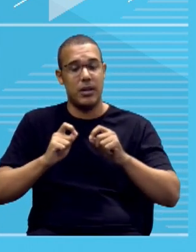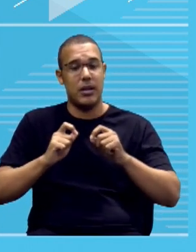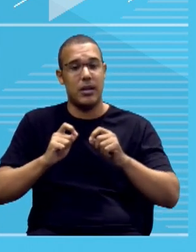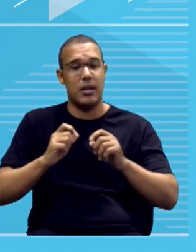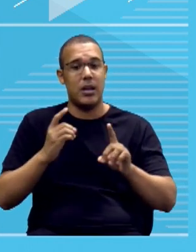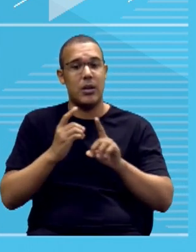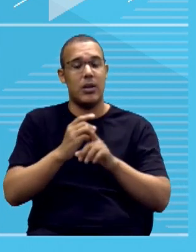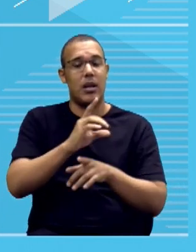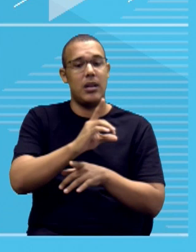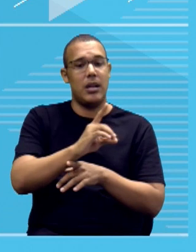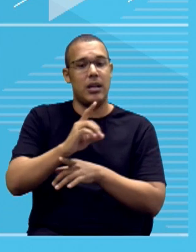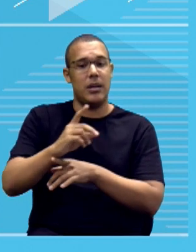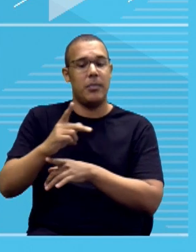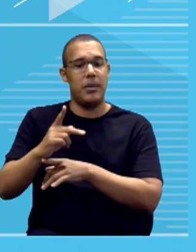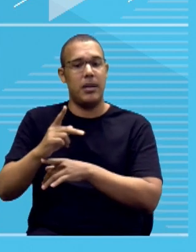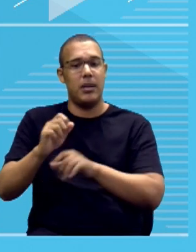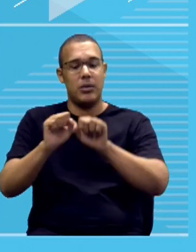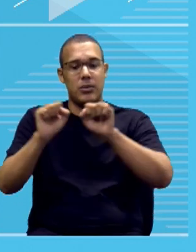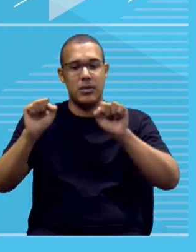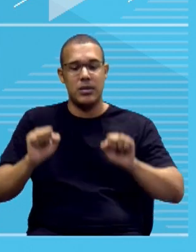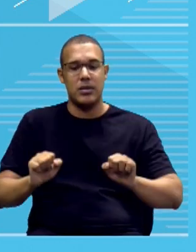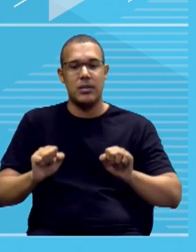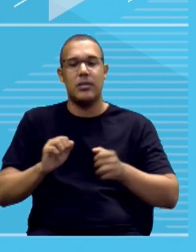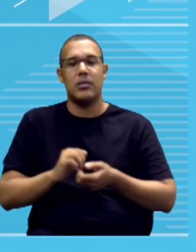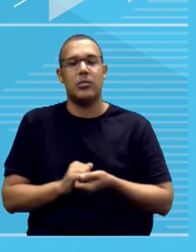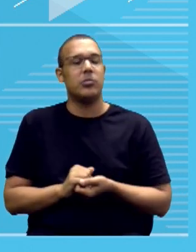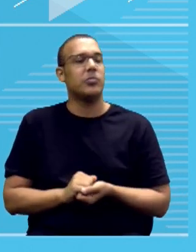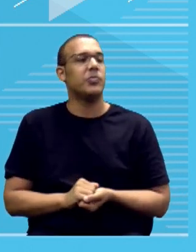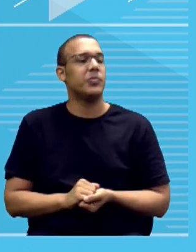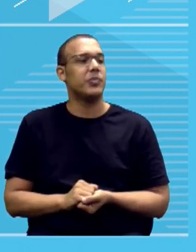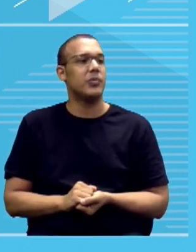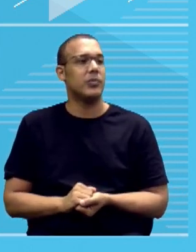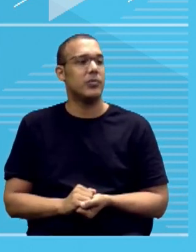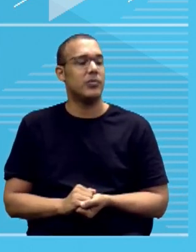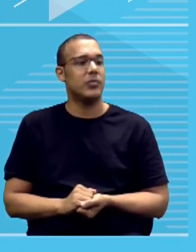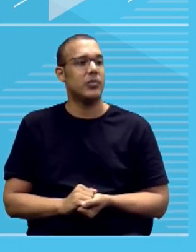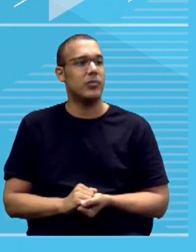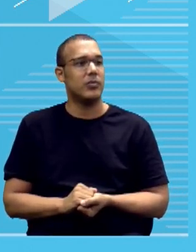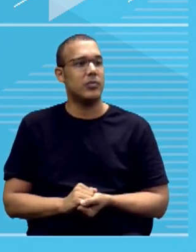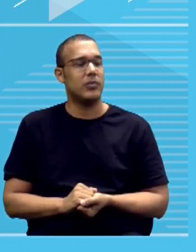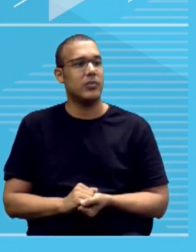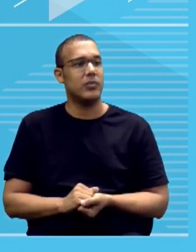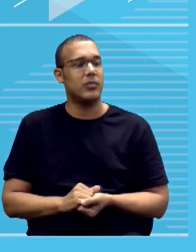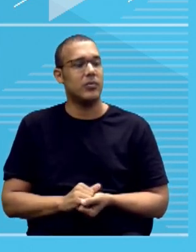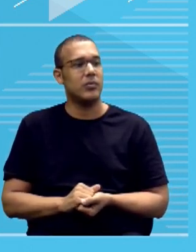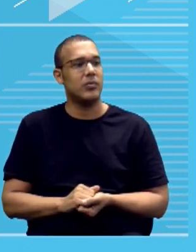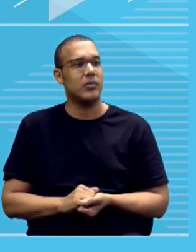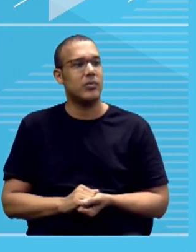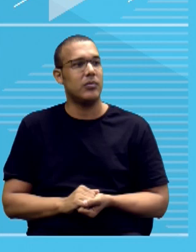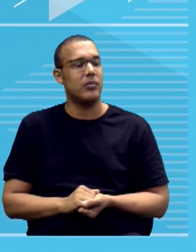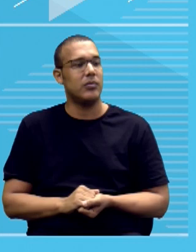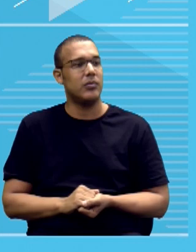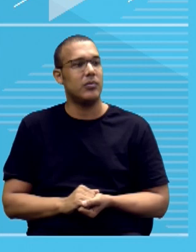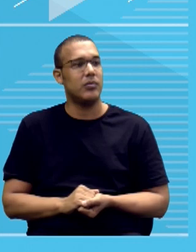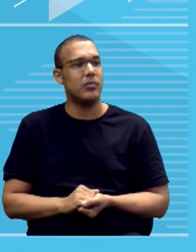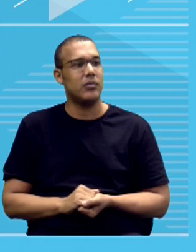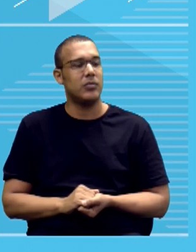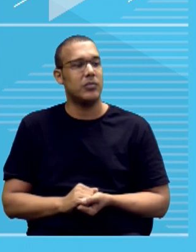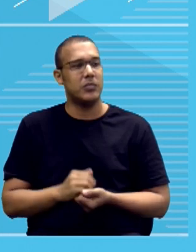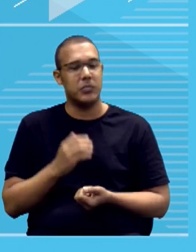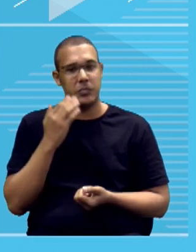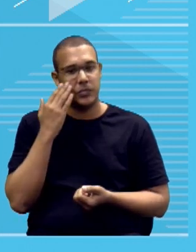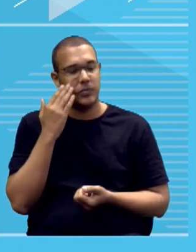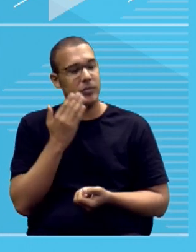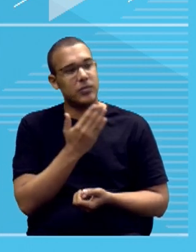DDP do sistema. Olha aí. DDP, força eletromotriz, é igual a R vezes